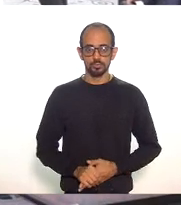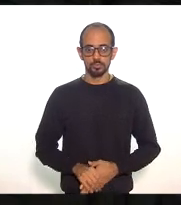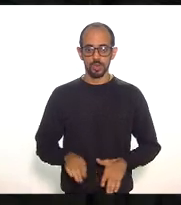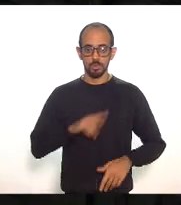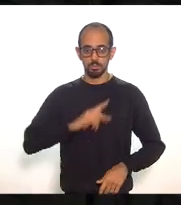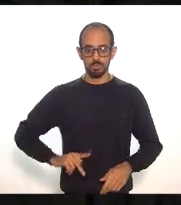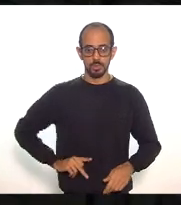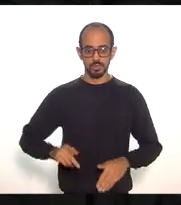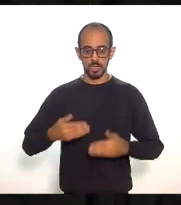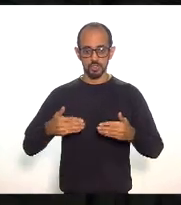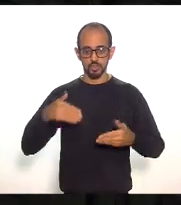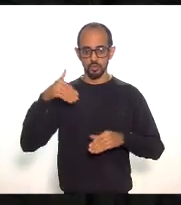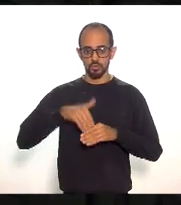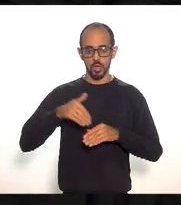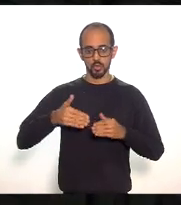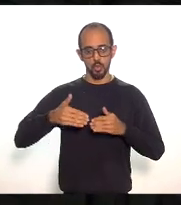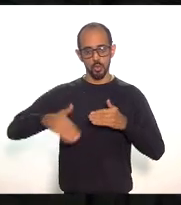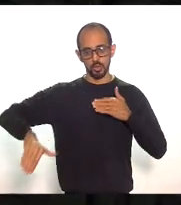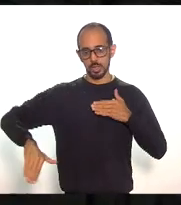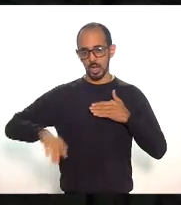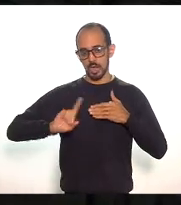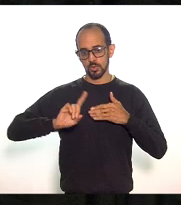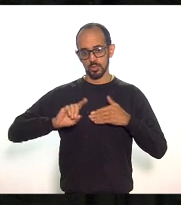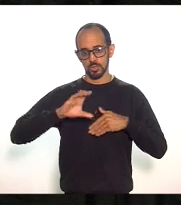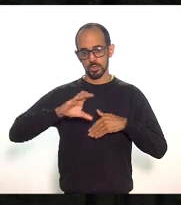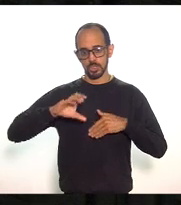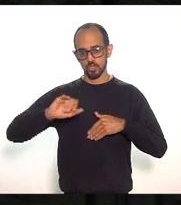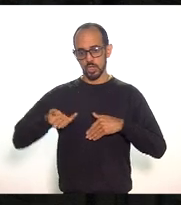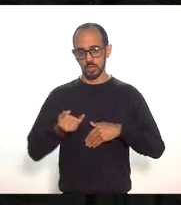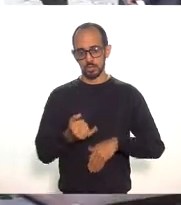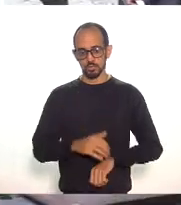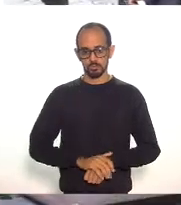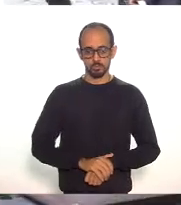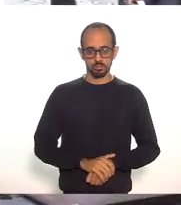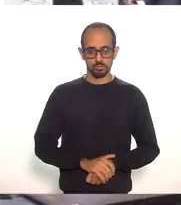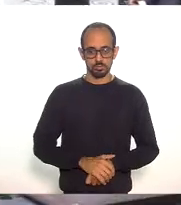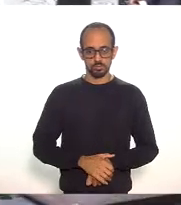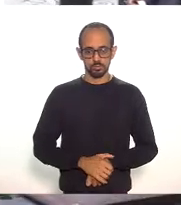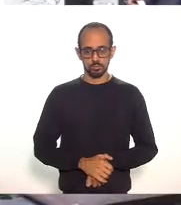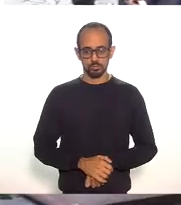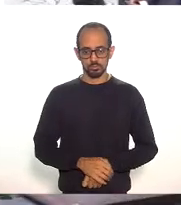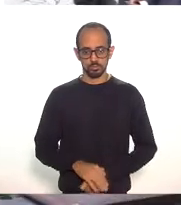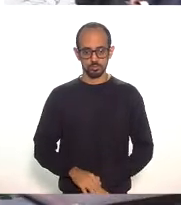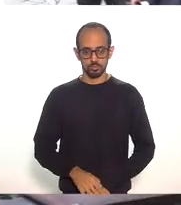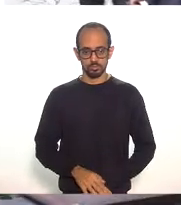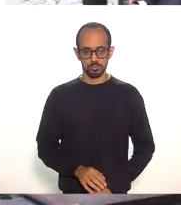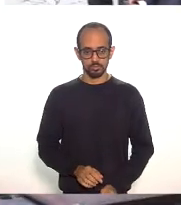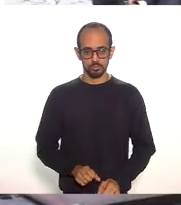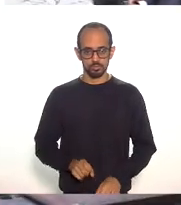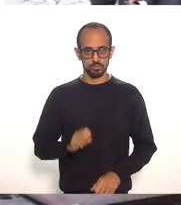Presidente, voto contrário da CCJ. Ok.